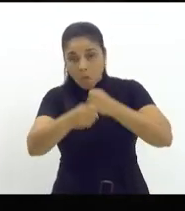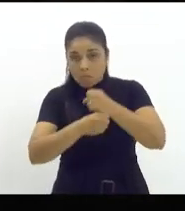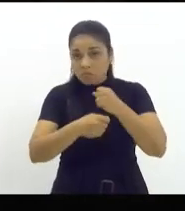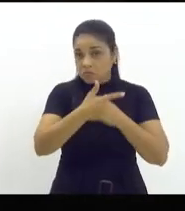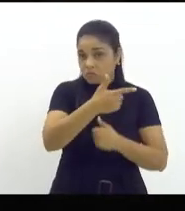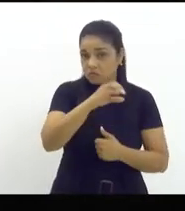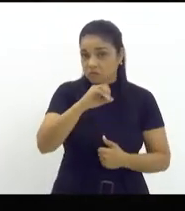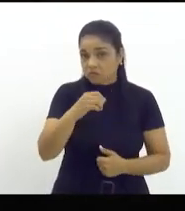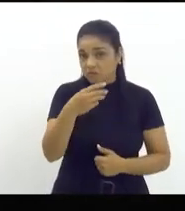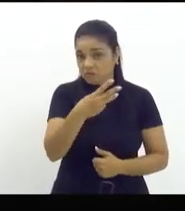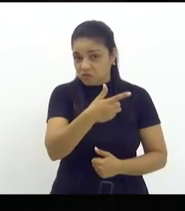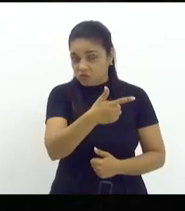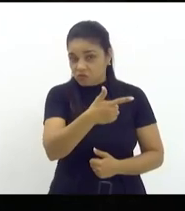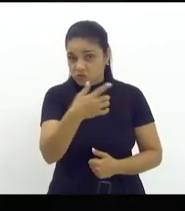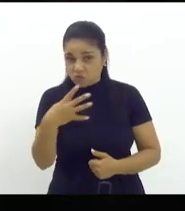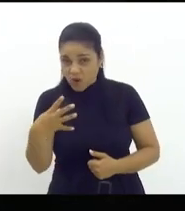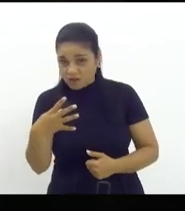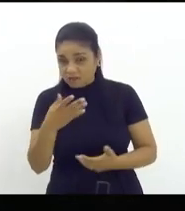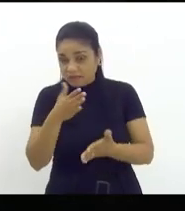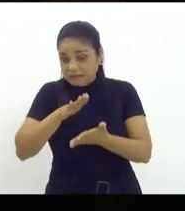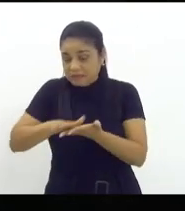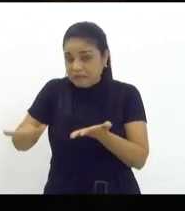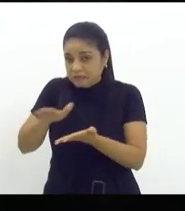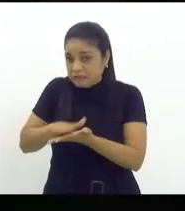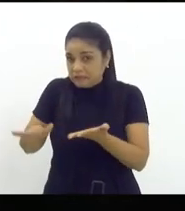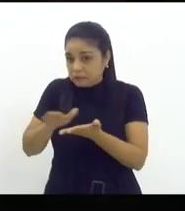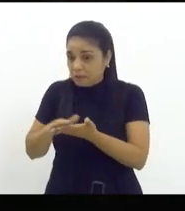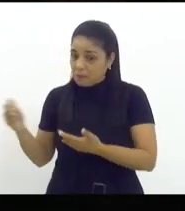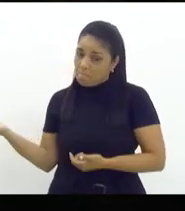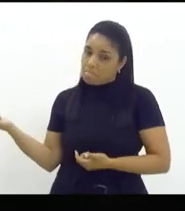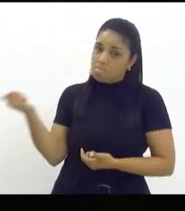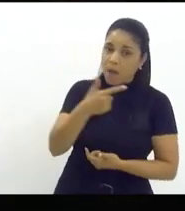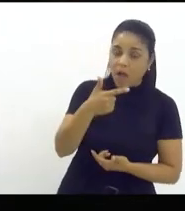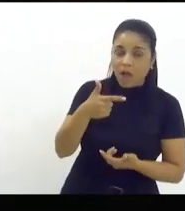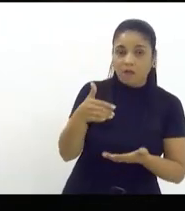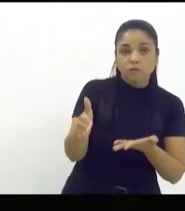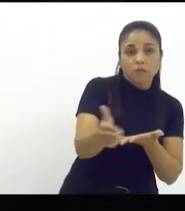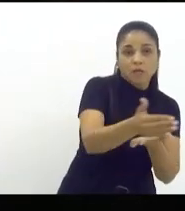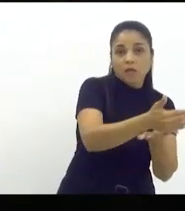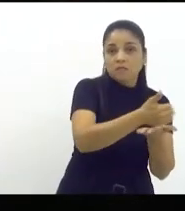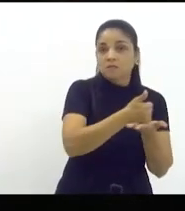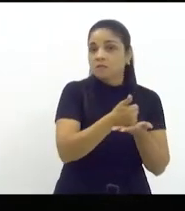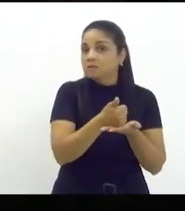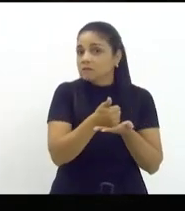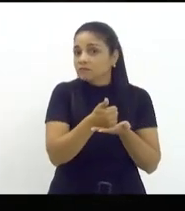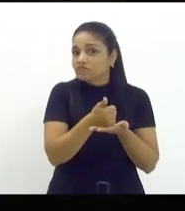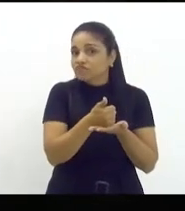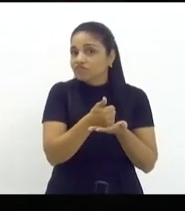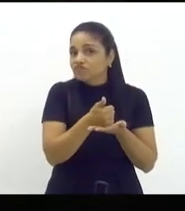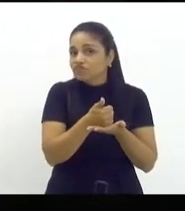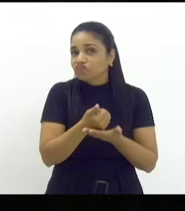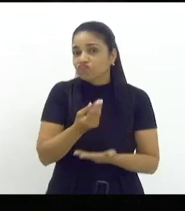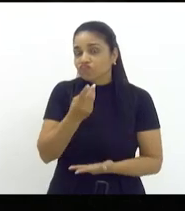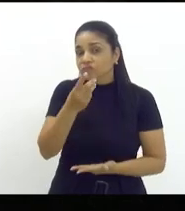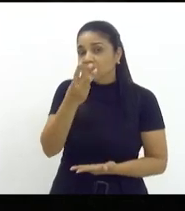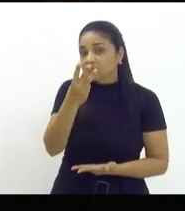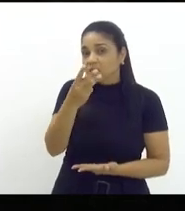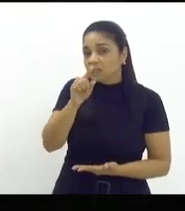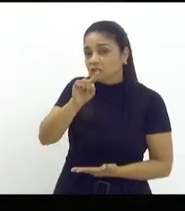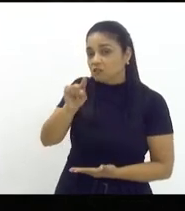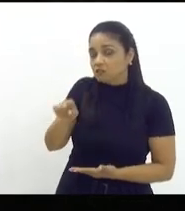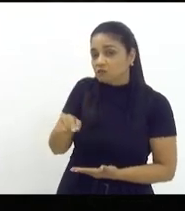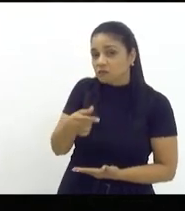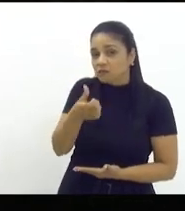que as despesas serão maior que maiores que a receita na ordem de 3,6